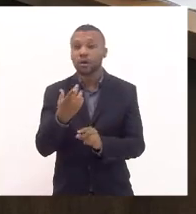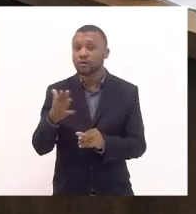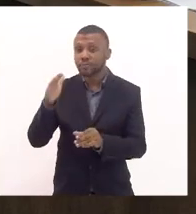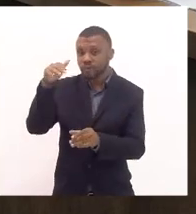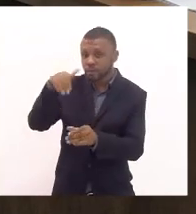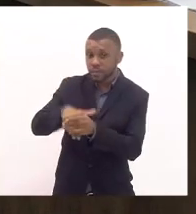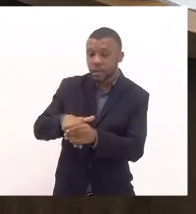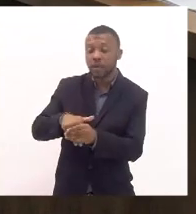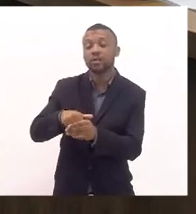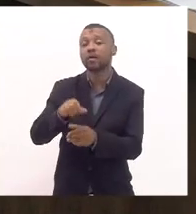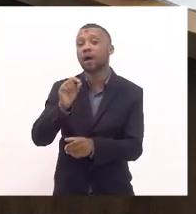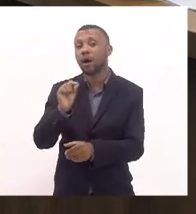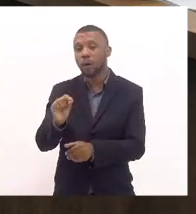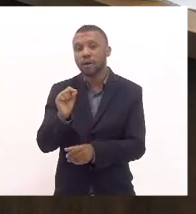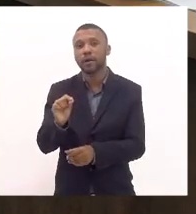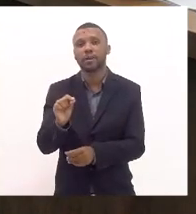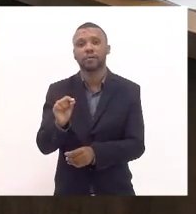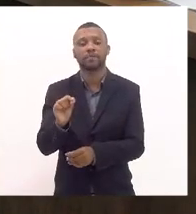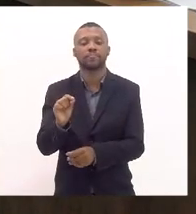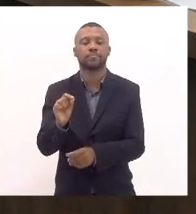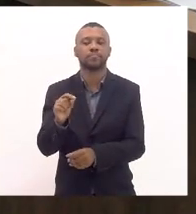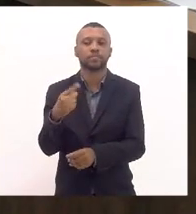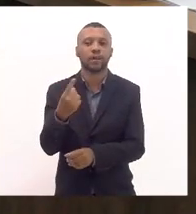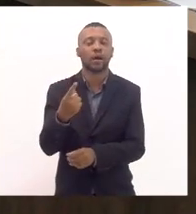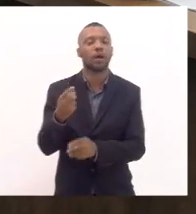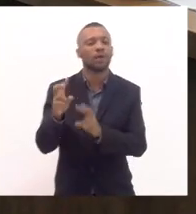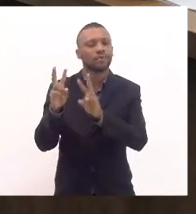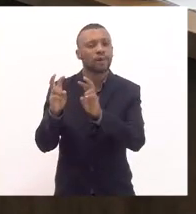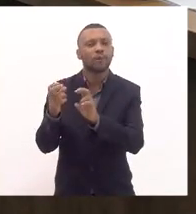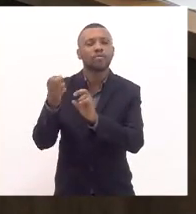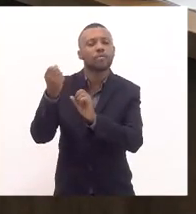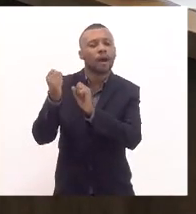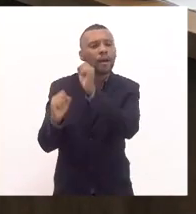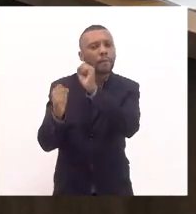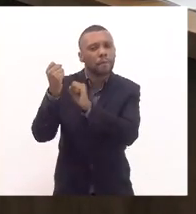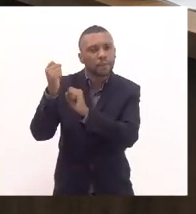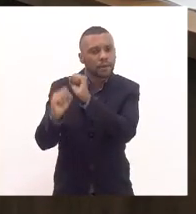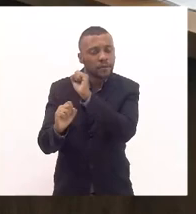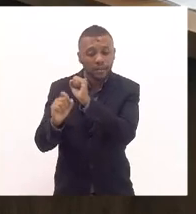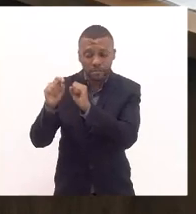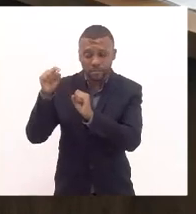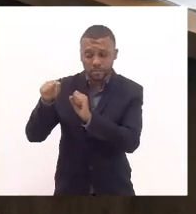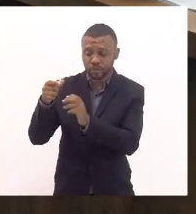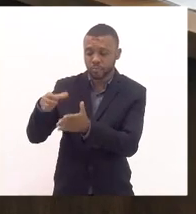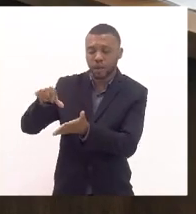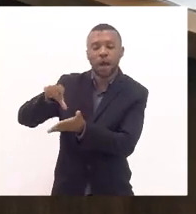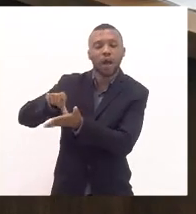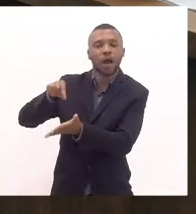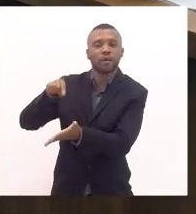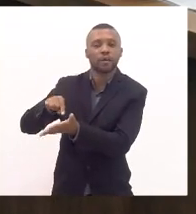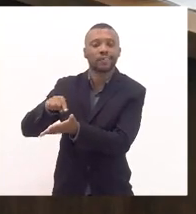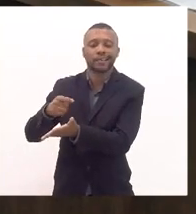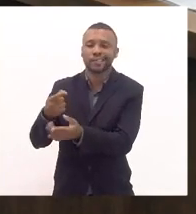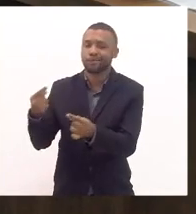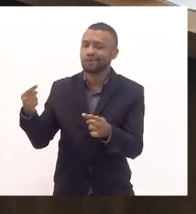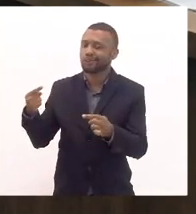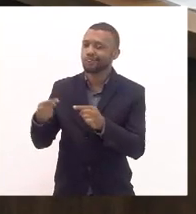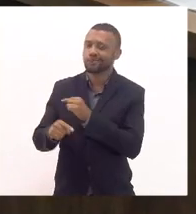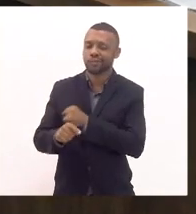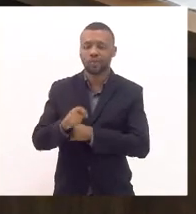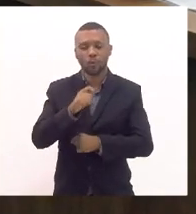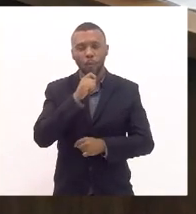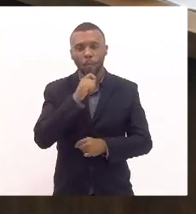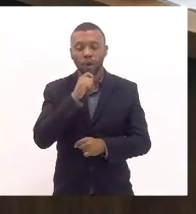votando aqui é numa empresa numa agência o que não tem sentido